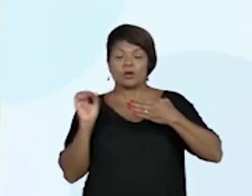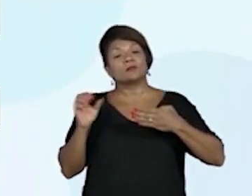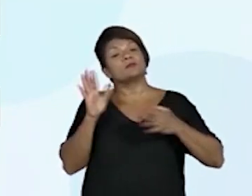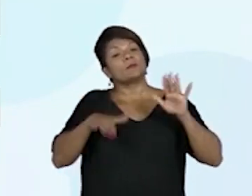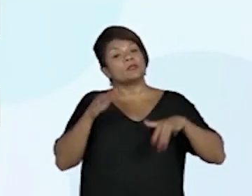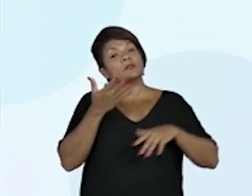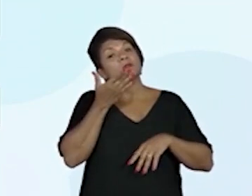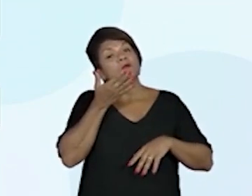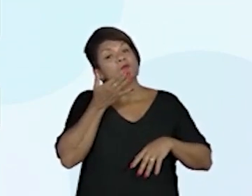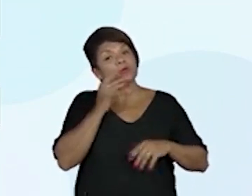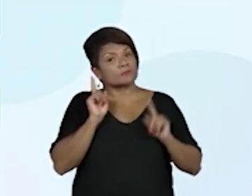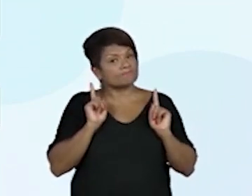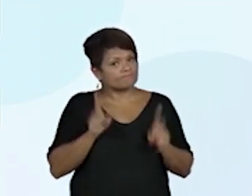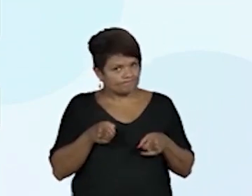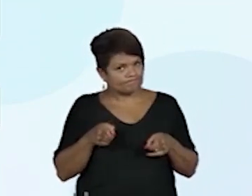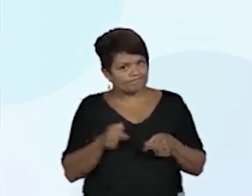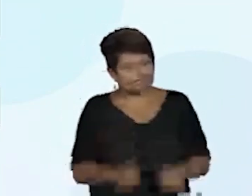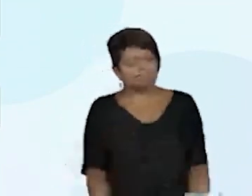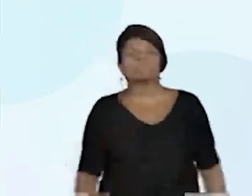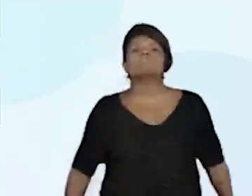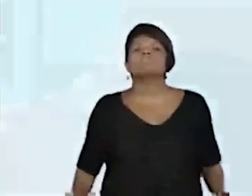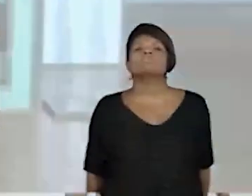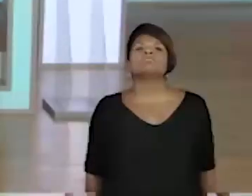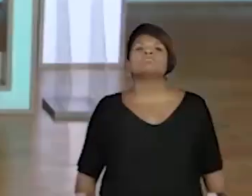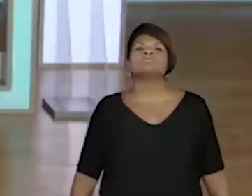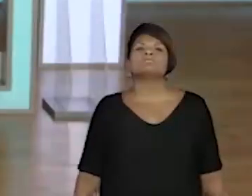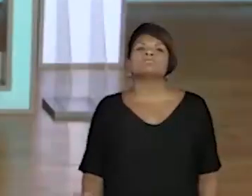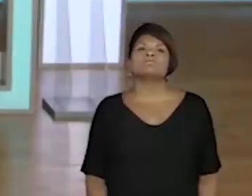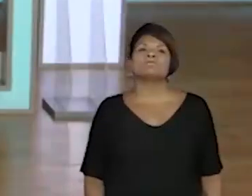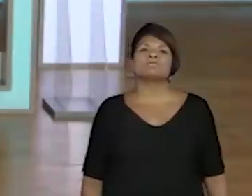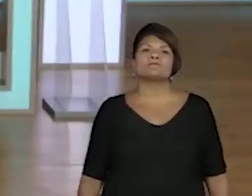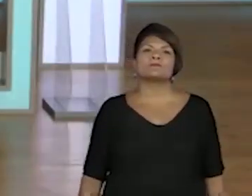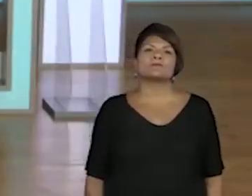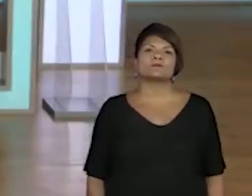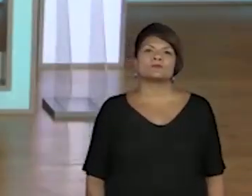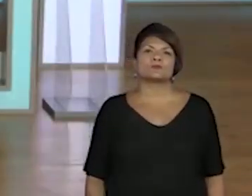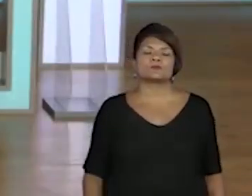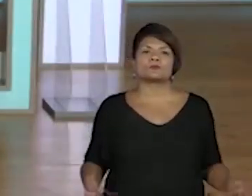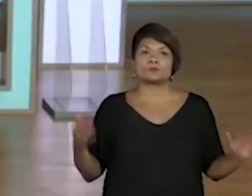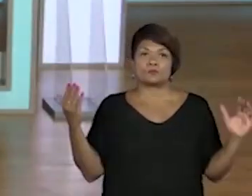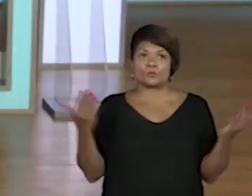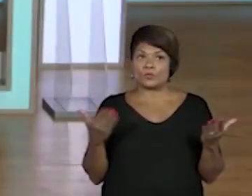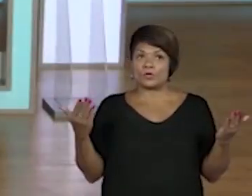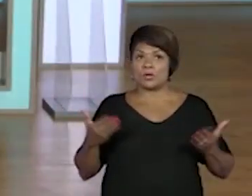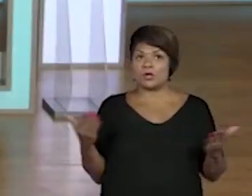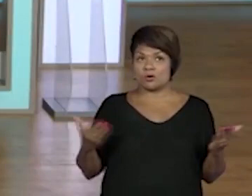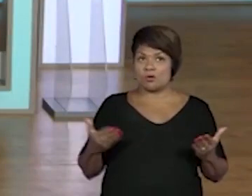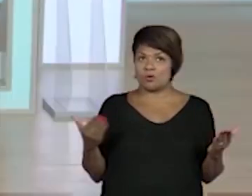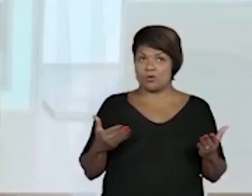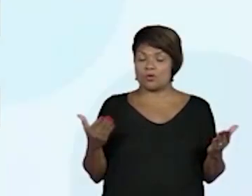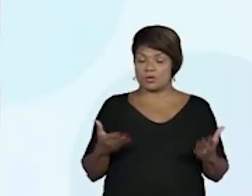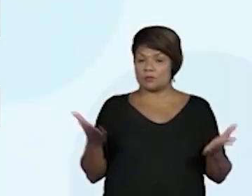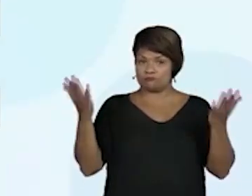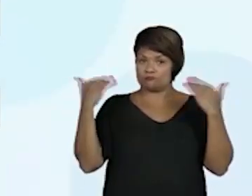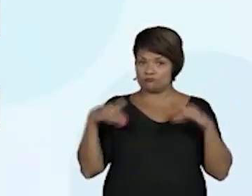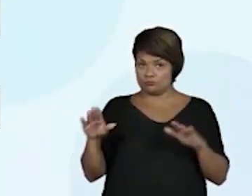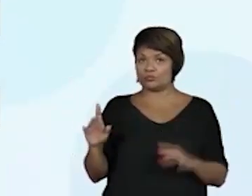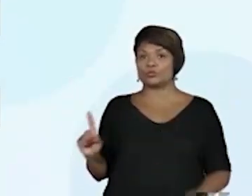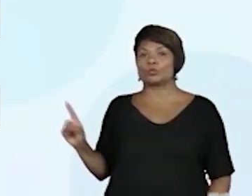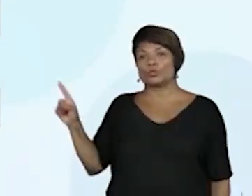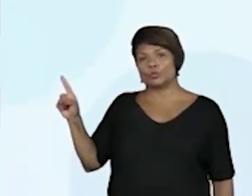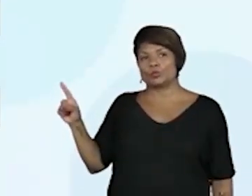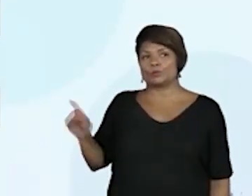organizou, não é? Então, vamos lá. Agora, olhando para o próximo número, a gente tem aqui, ó, vou